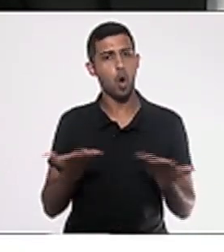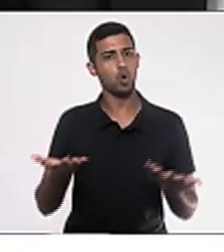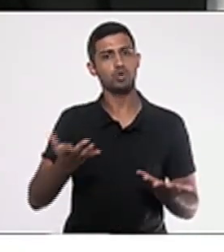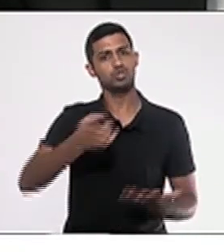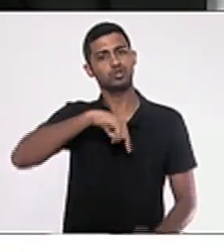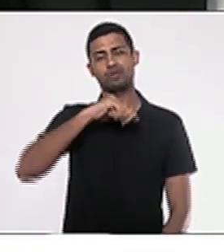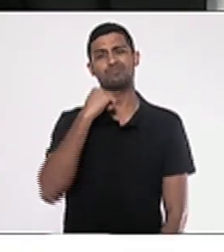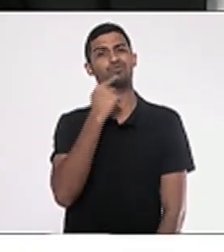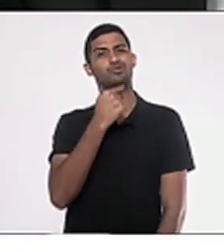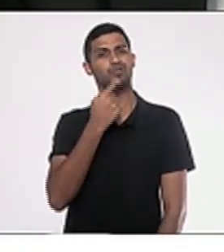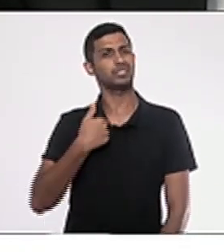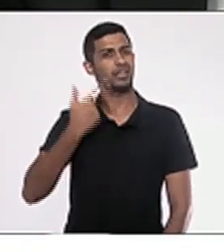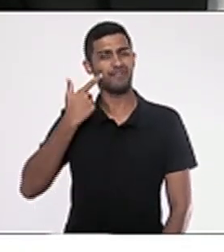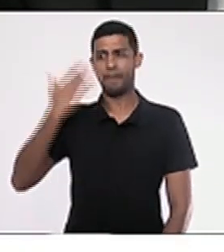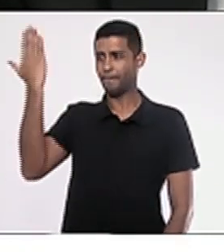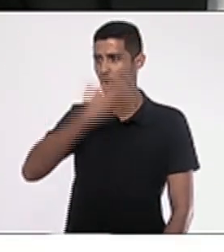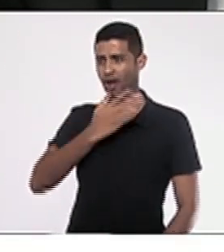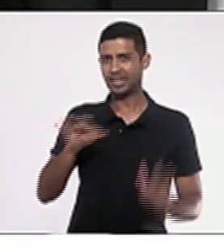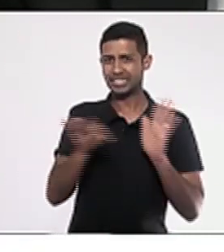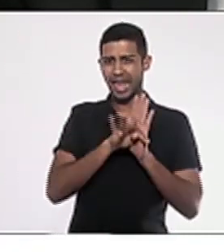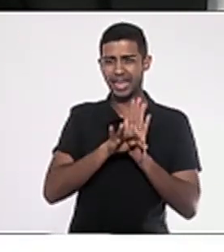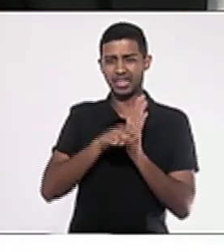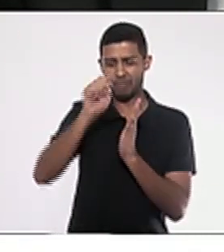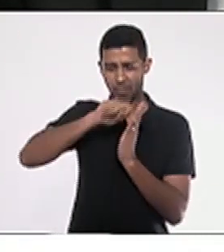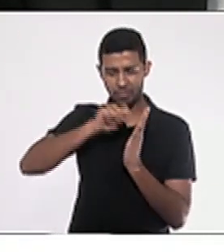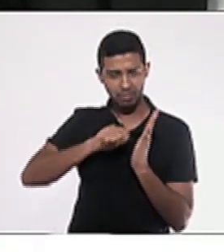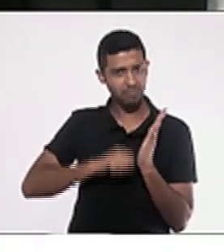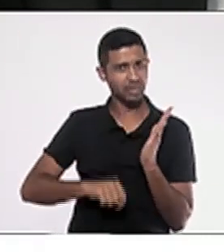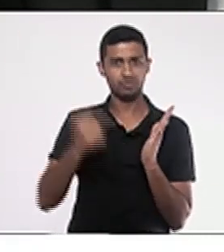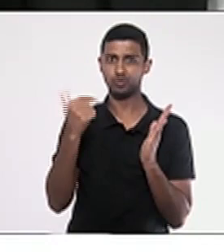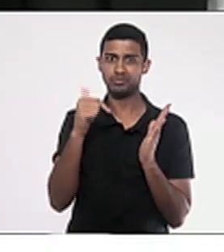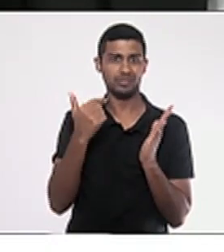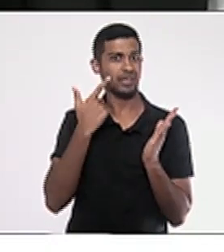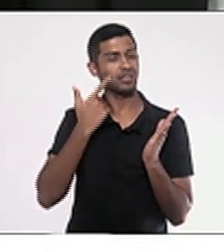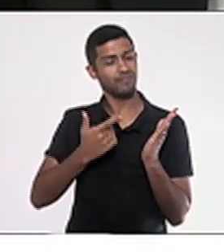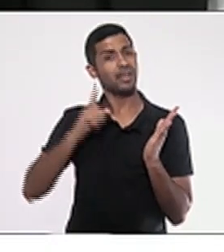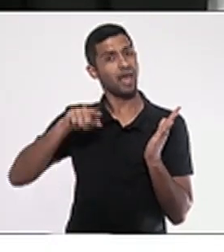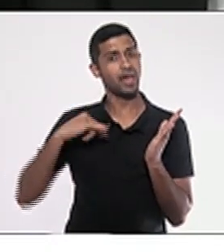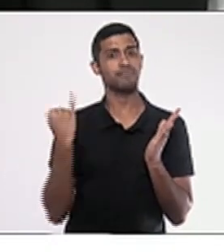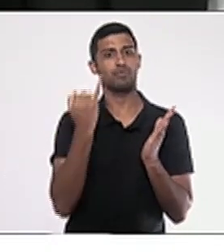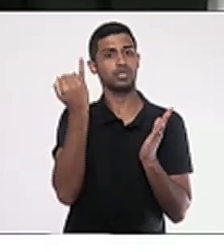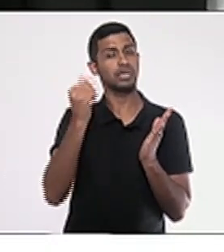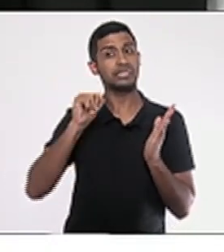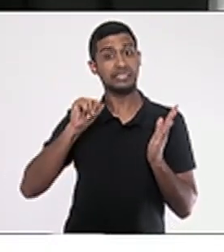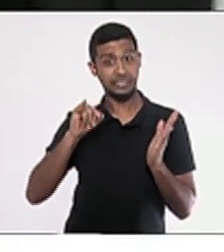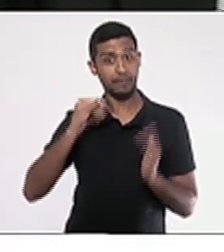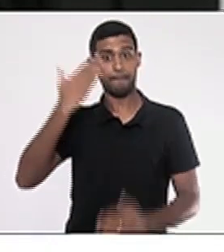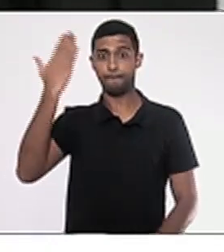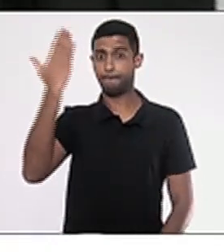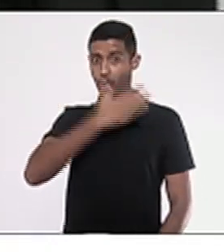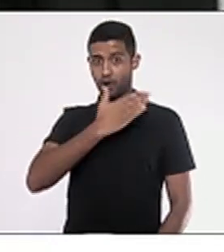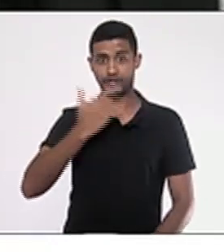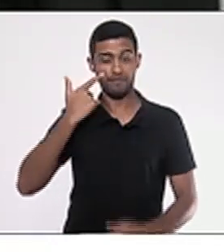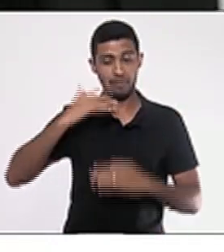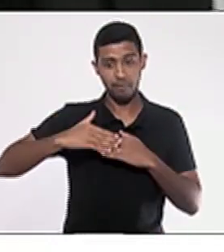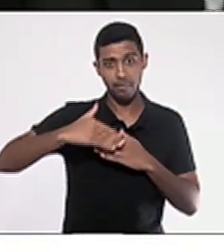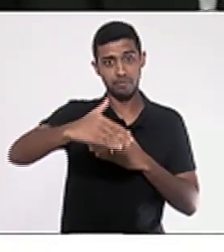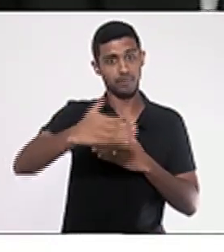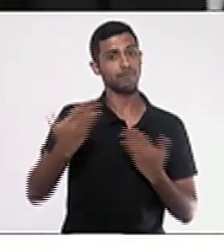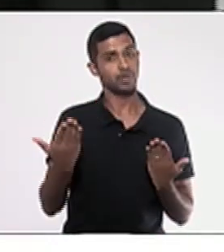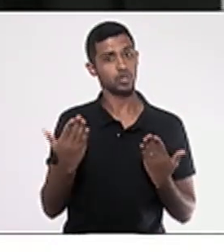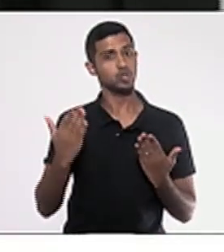ainda não consegue essa prova técnica. Isso é algo importantíssimo, que a gente acredita que, se isso